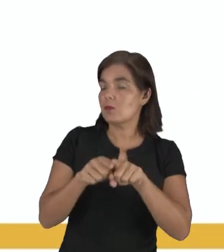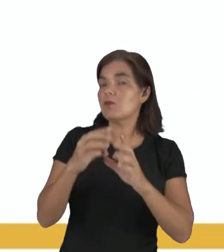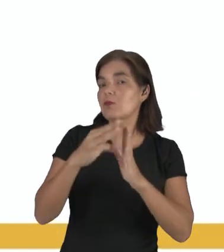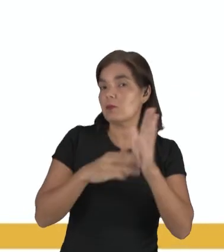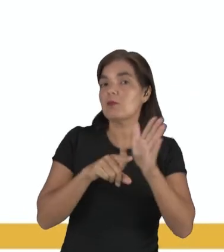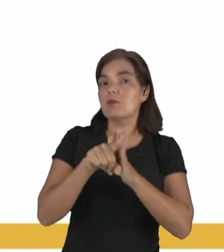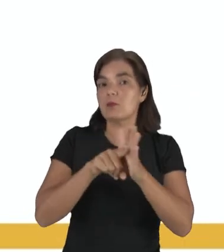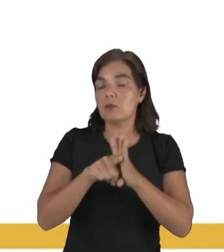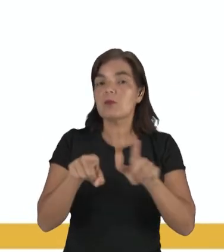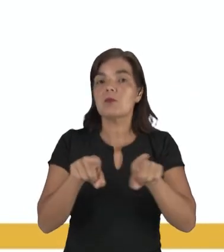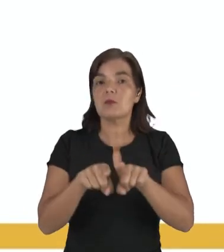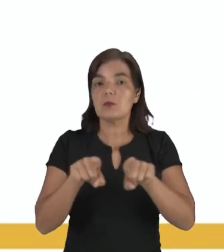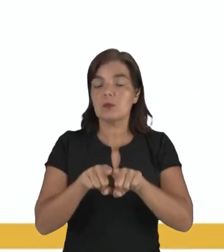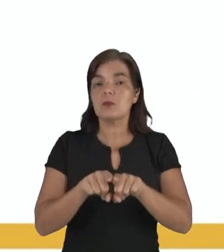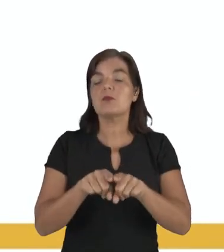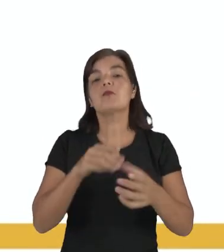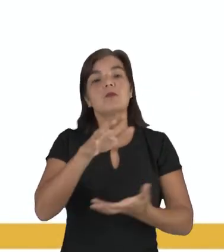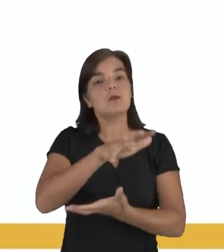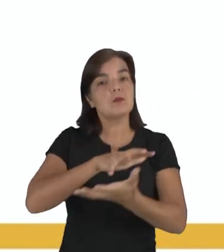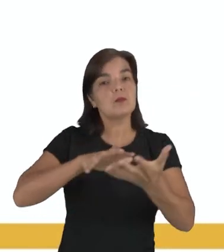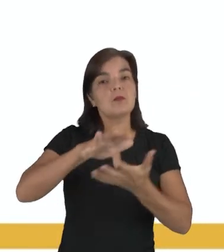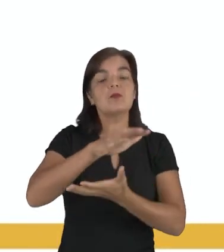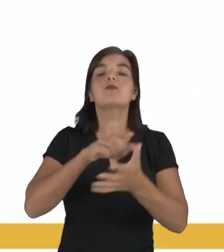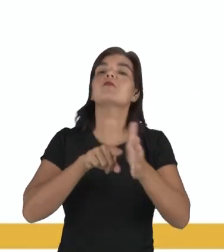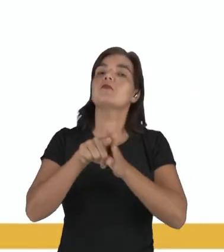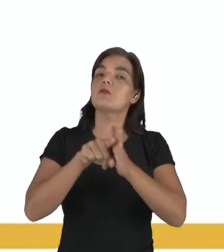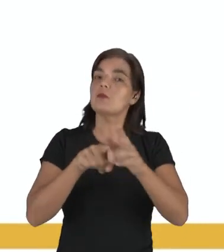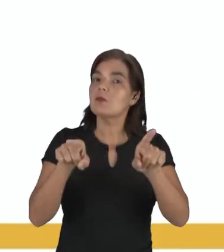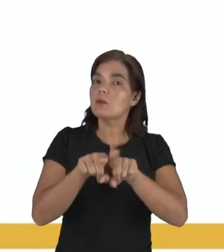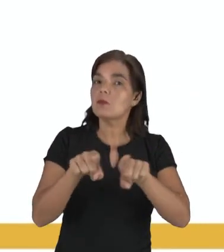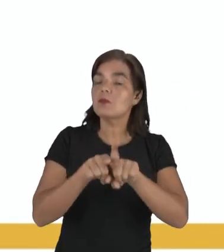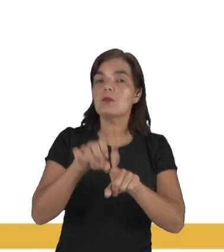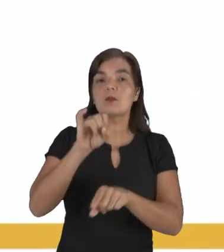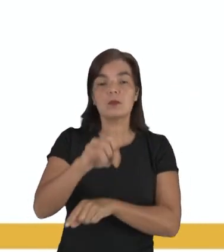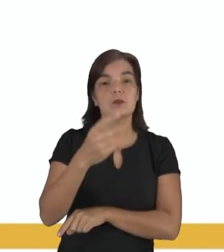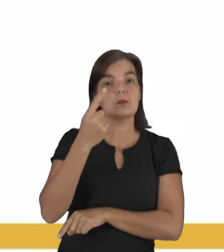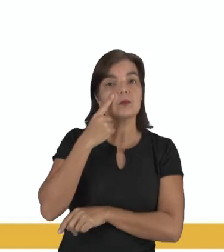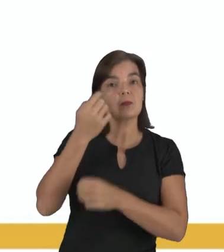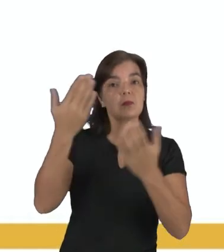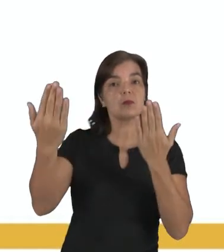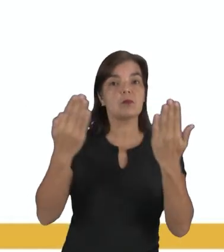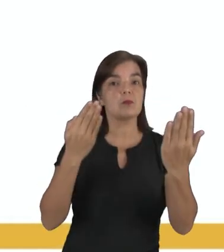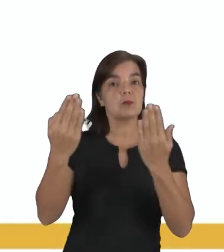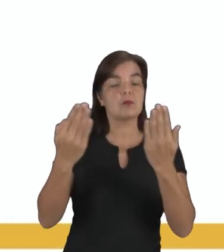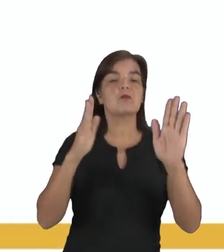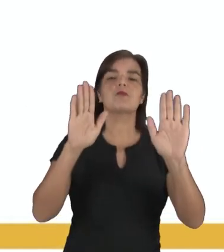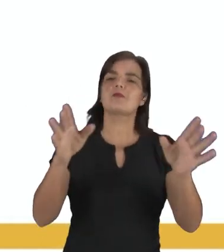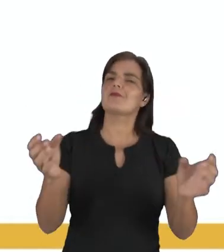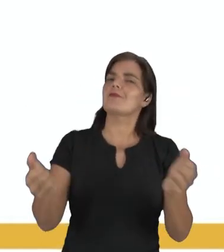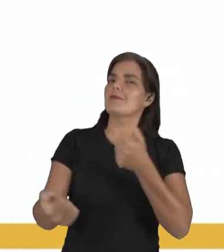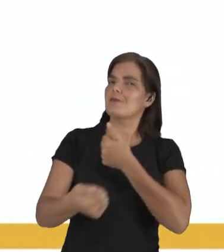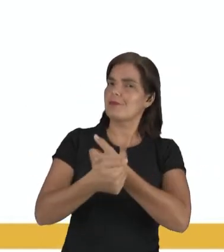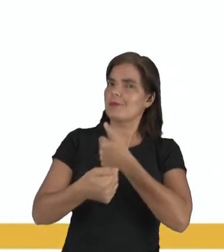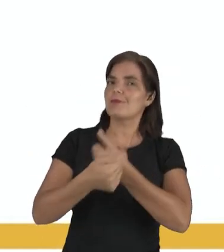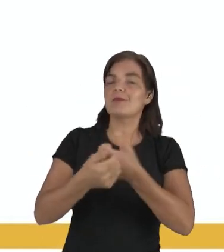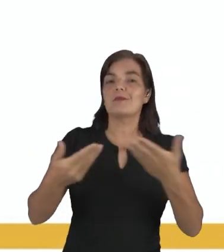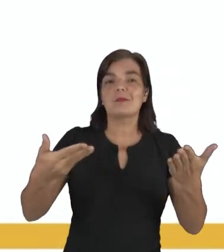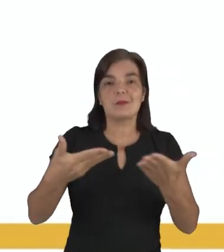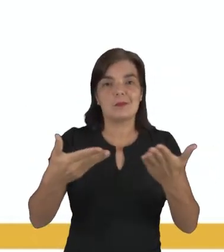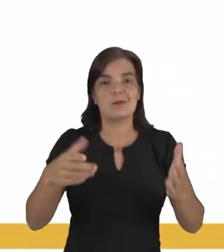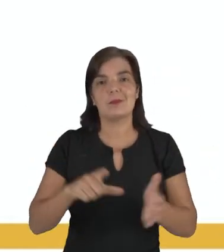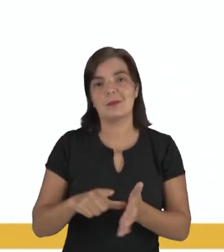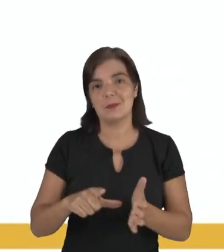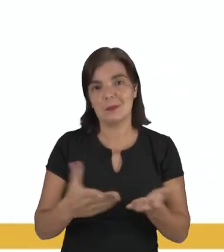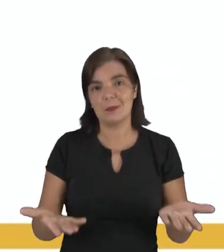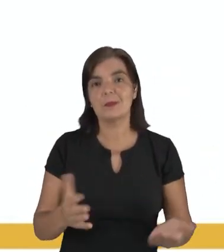um método científico, porque ele traz essa revolução e se a gente for comparar, era um método já próximo do que se tem hoje.